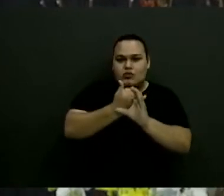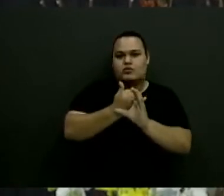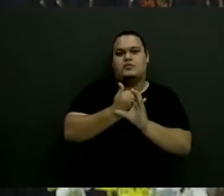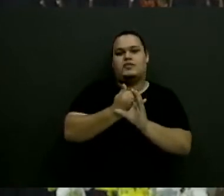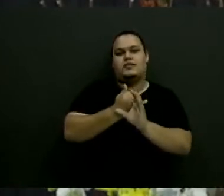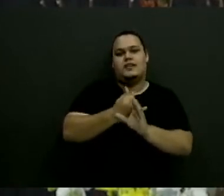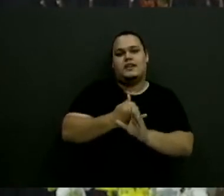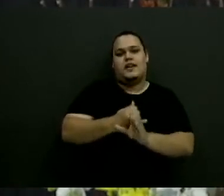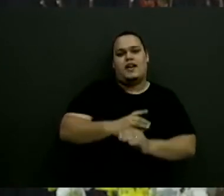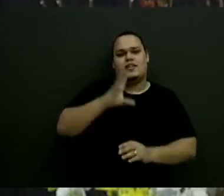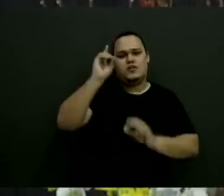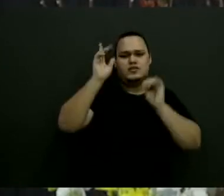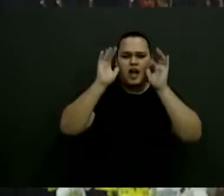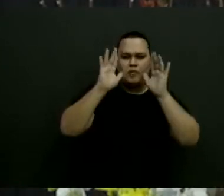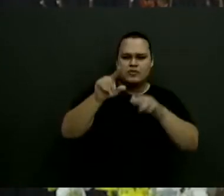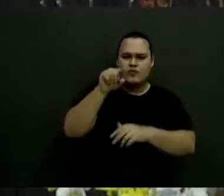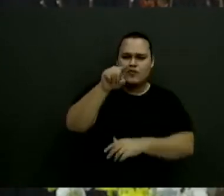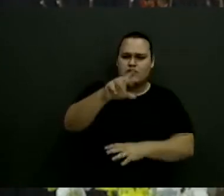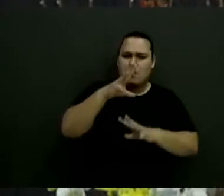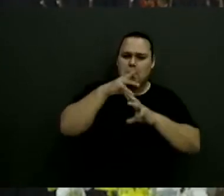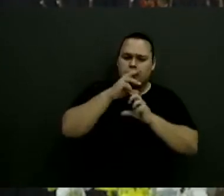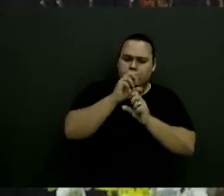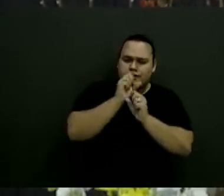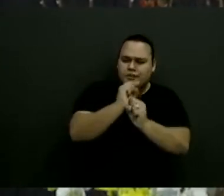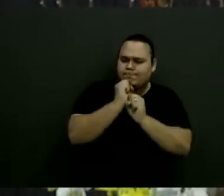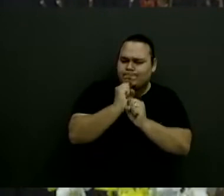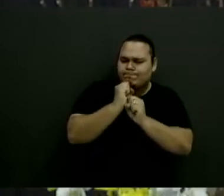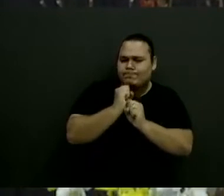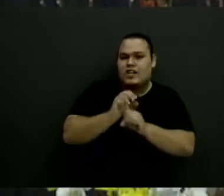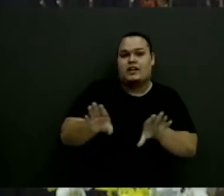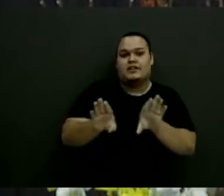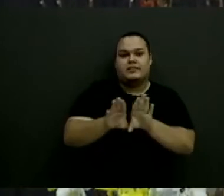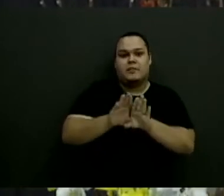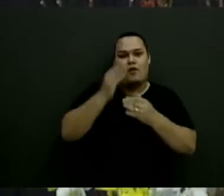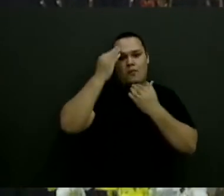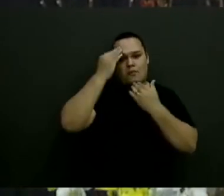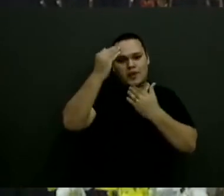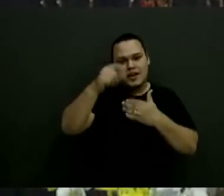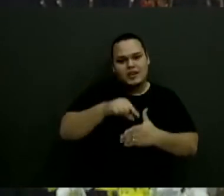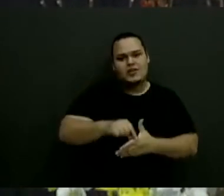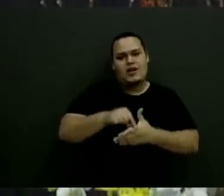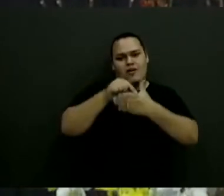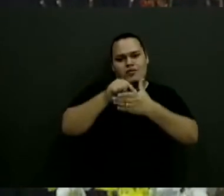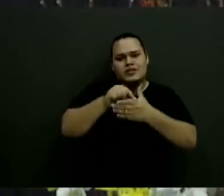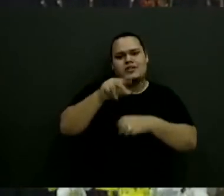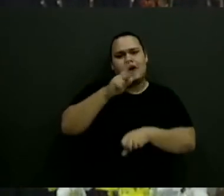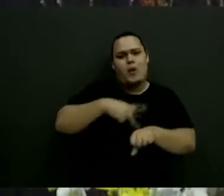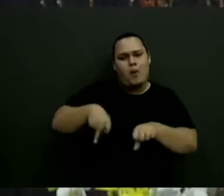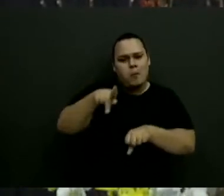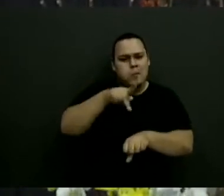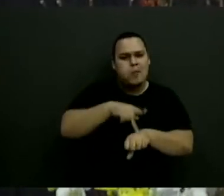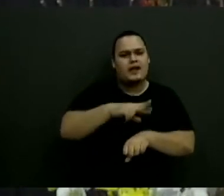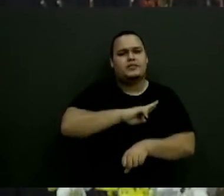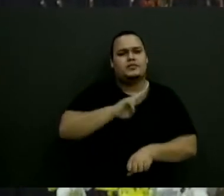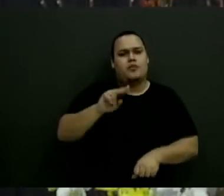vocês poderosamente. E eu quero agradecer nosso coordenador nacional, agradecer o pastor Luiz aí,